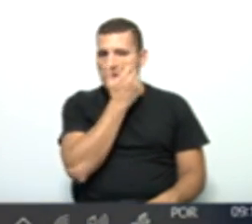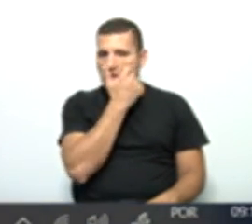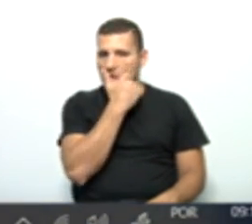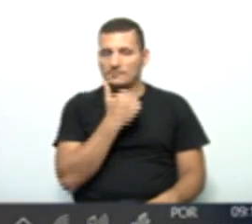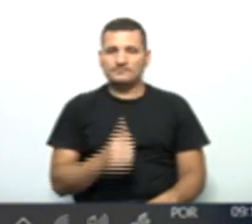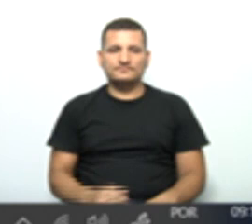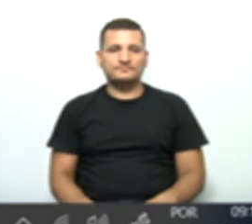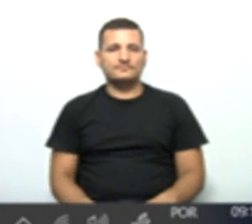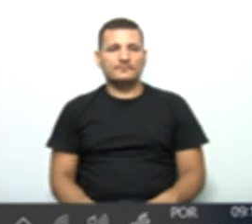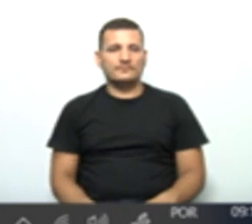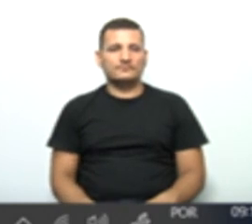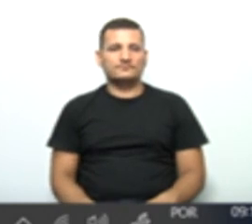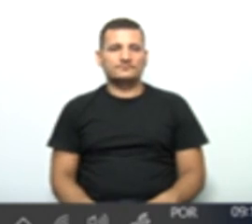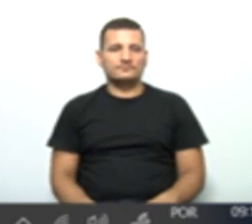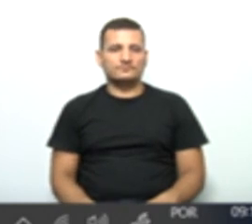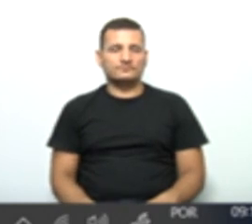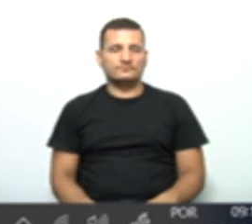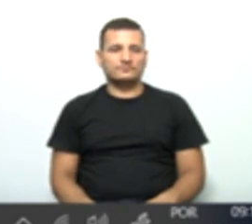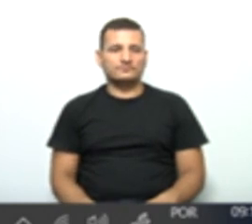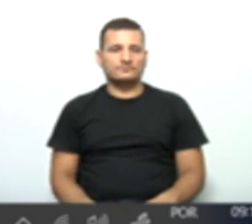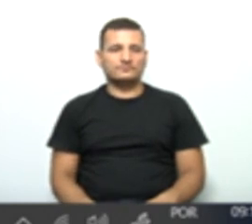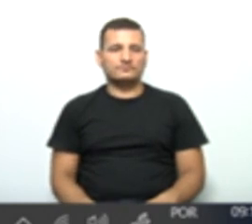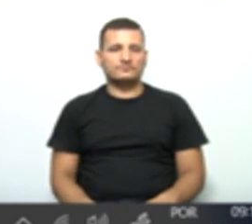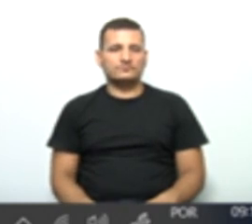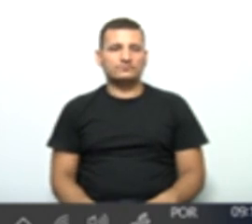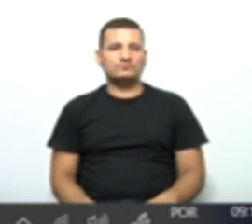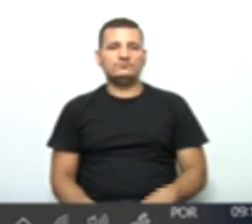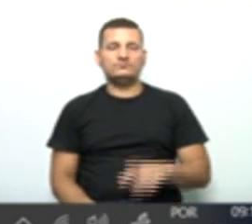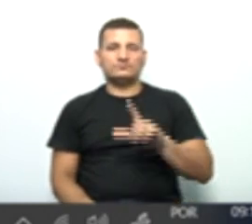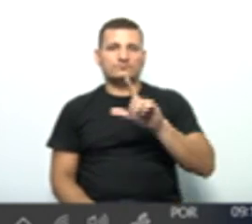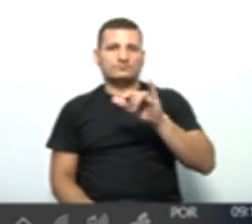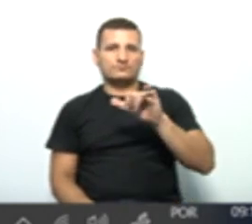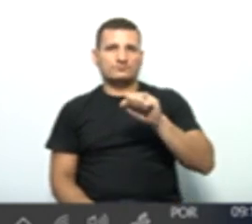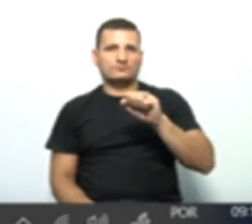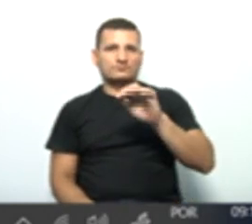Aqui. Então, vou botar aqui, lista,